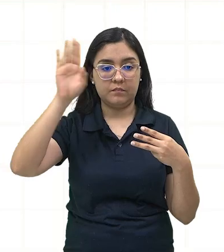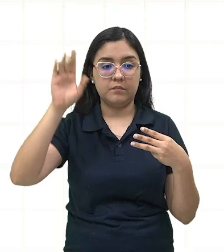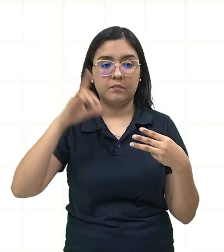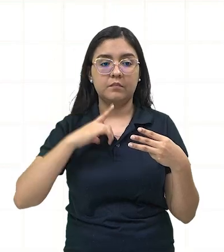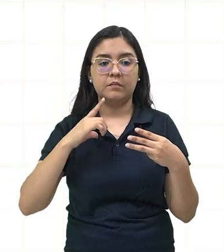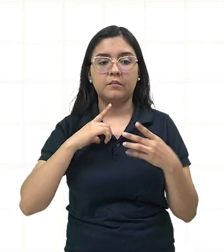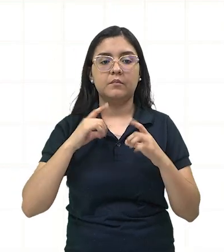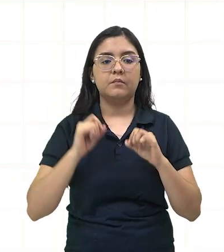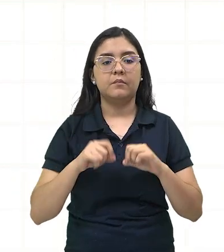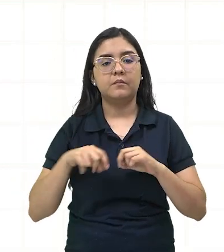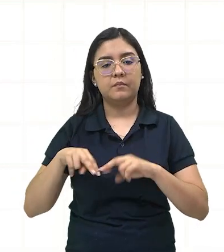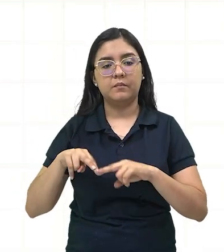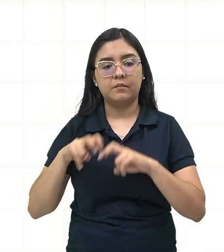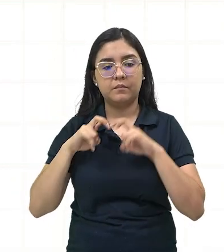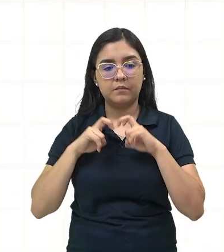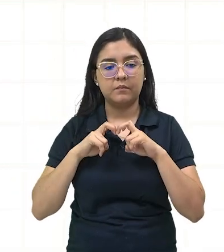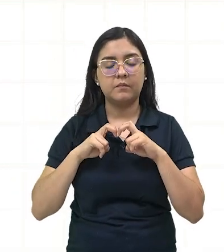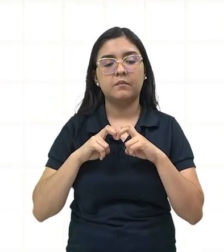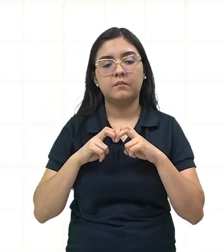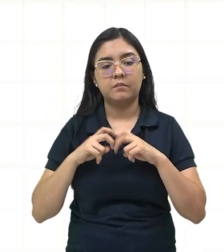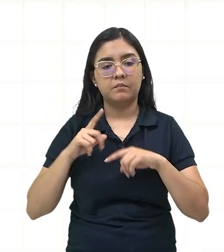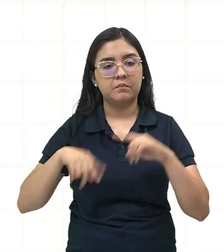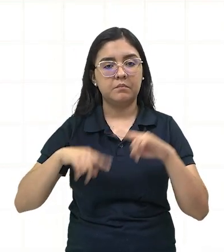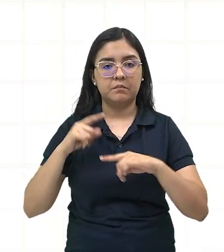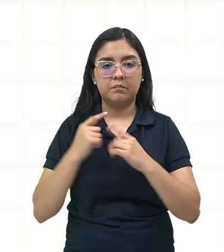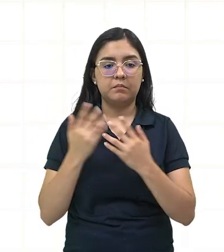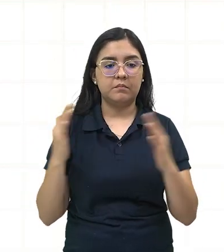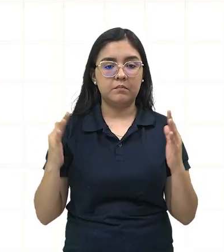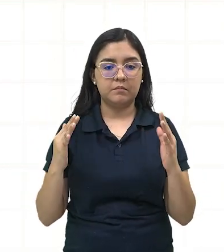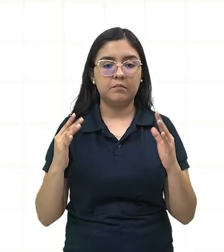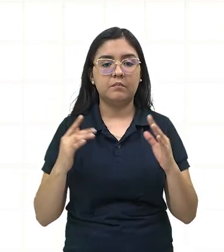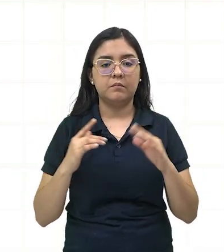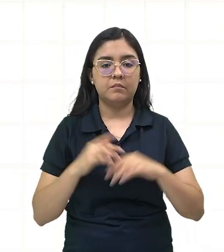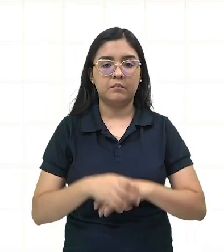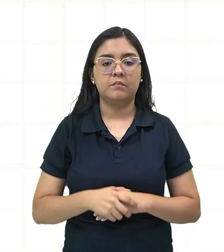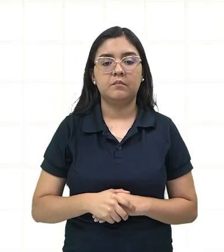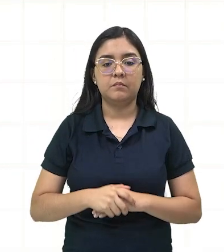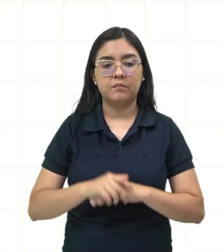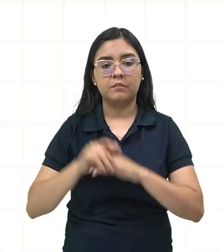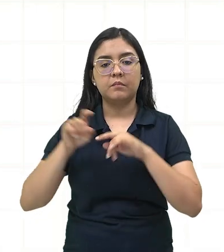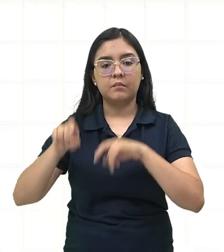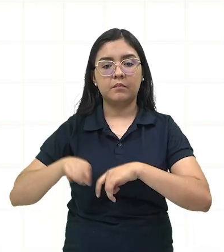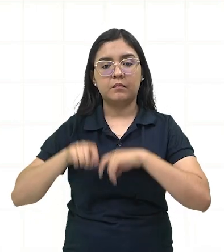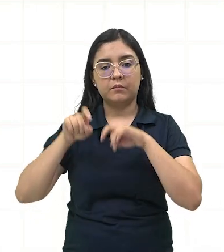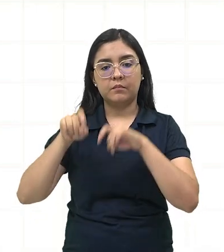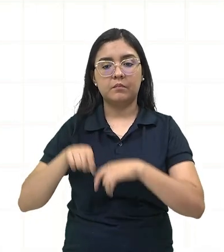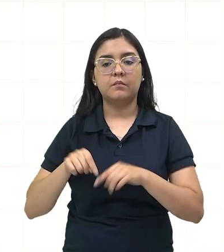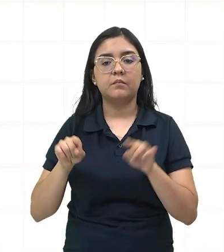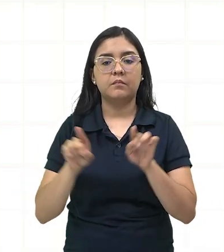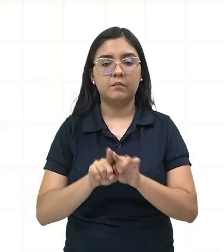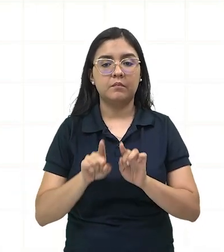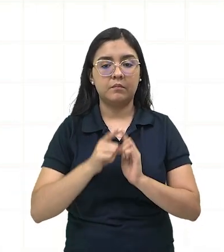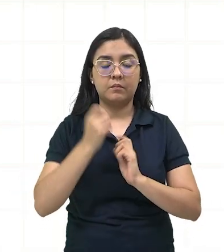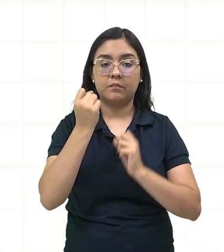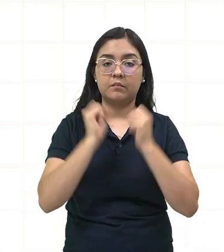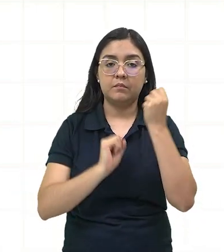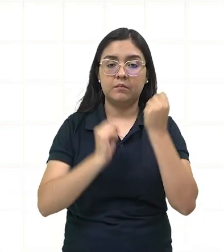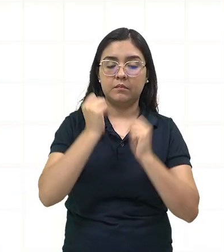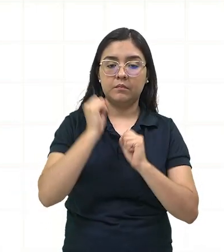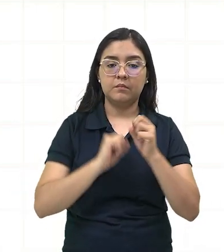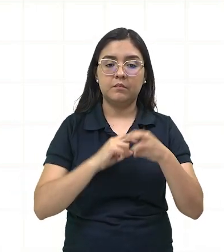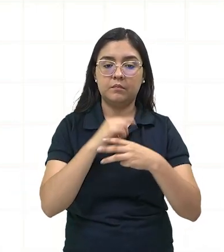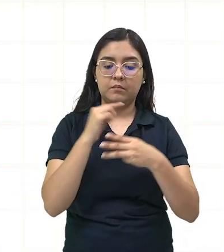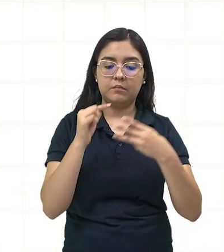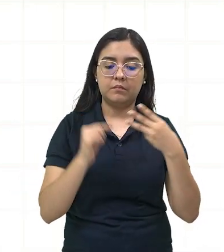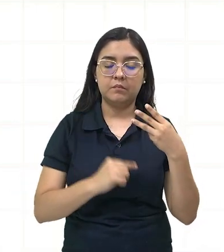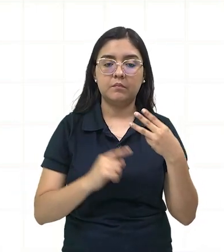destacando aí a extração de recursos naturais, a agropecuária moderna e também a industrialização. Então, o Canadá ele